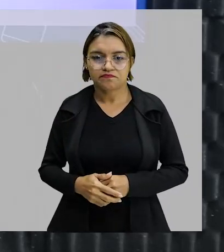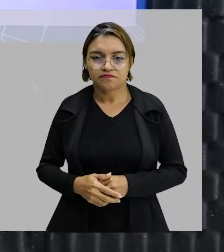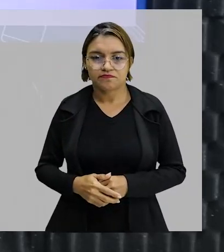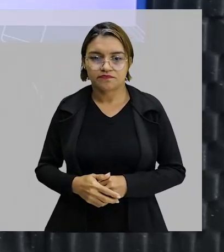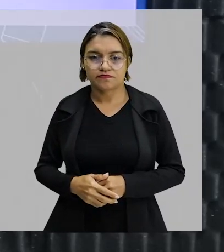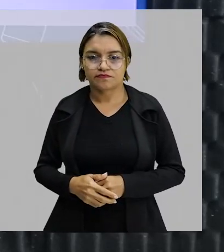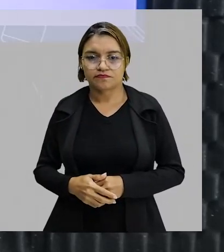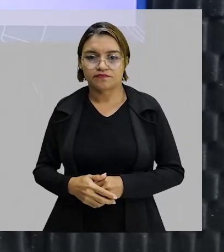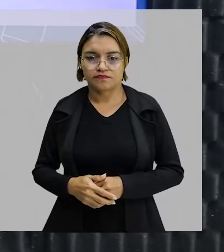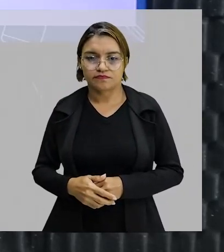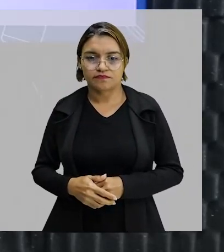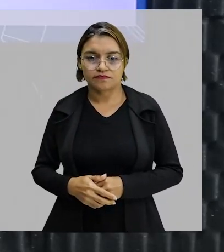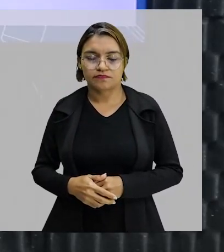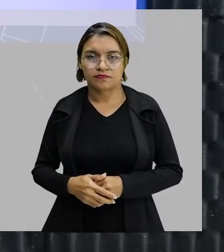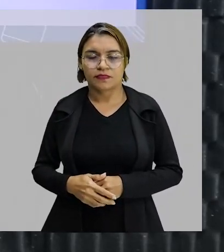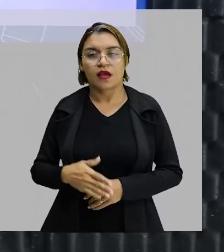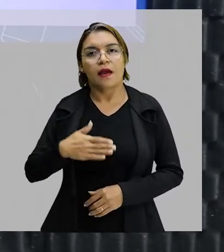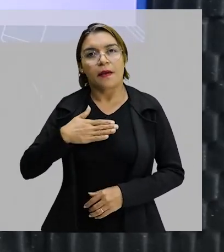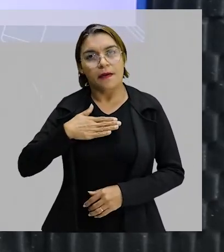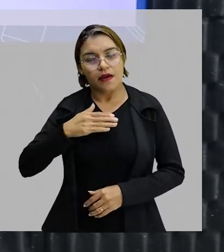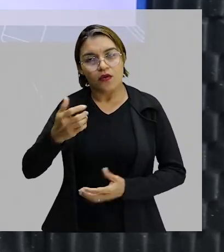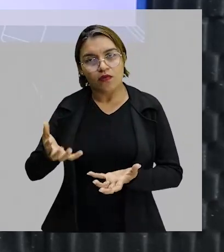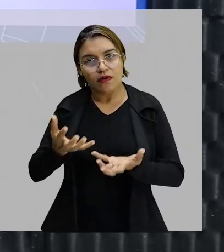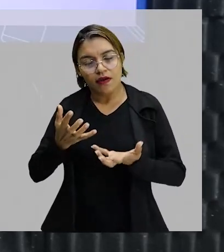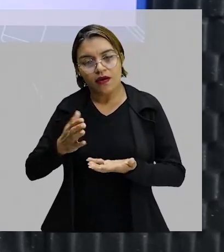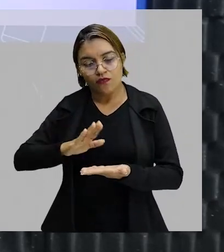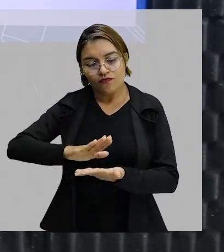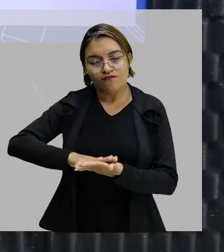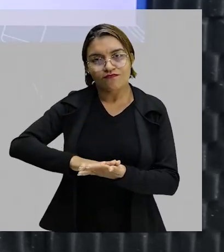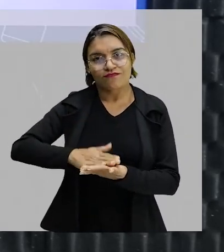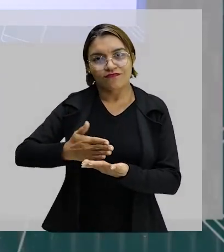mim, um filete. Para mim, um filé.